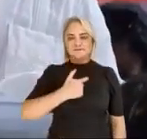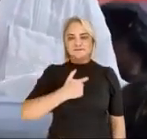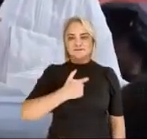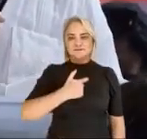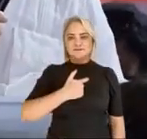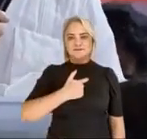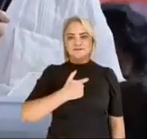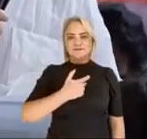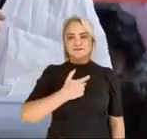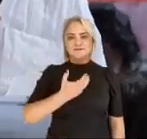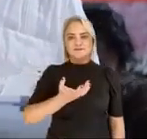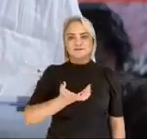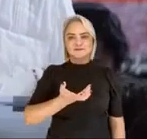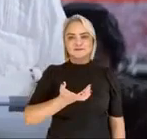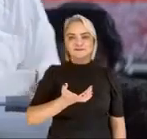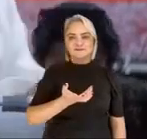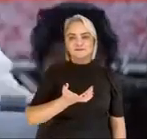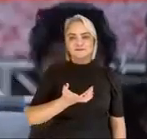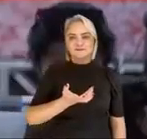queria